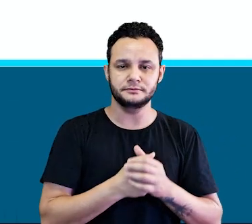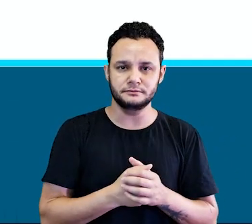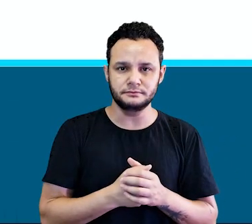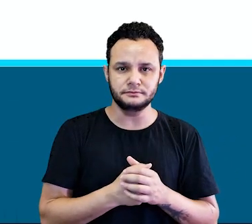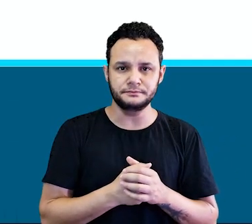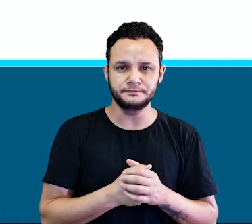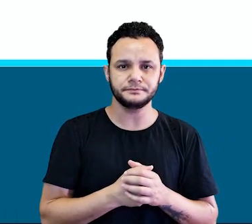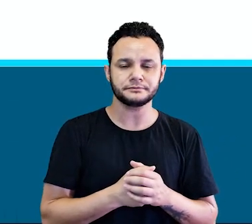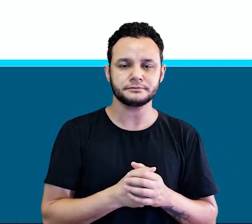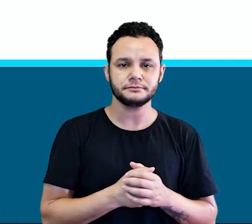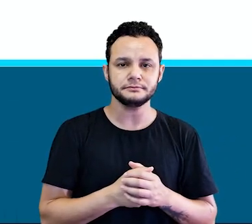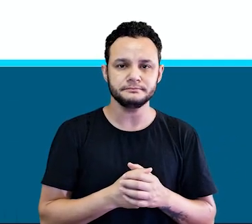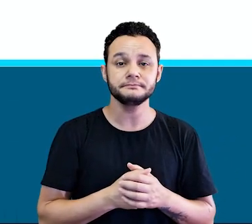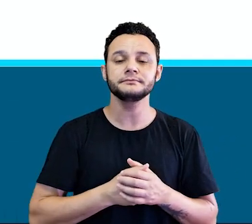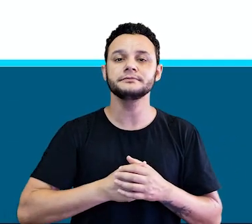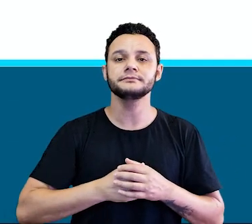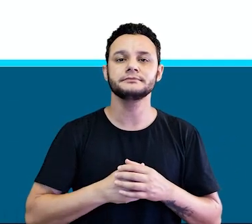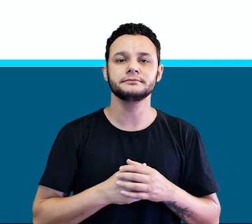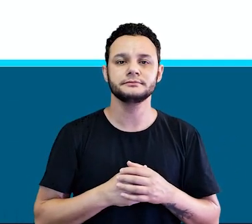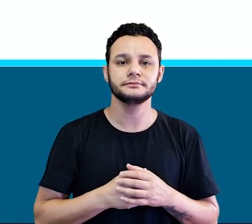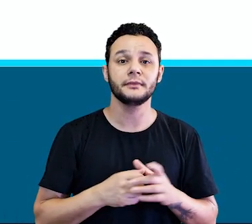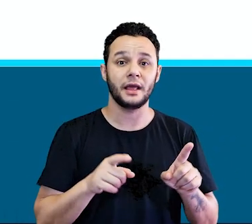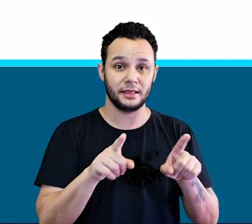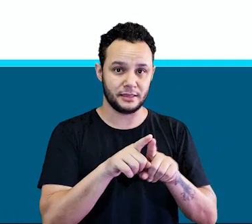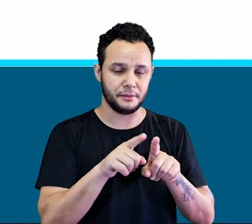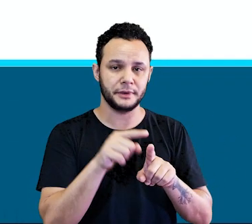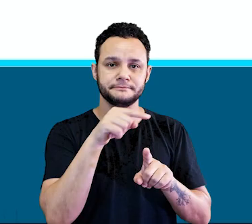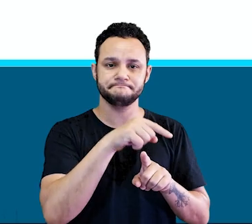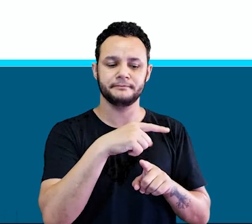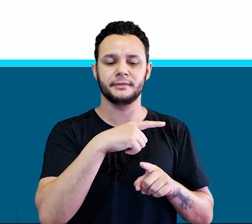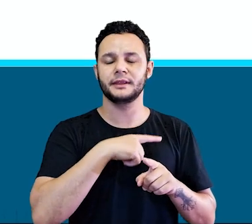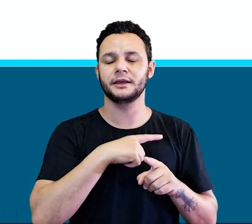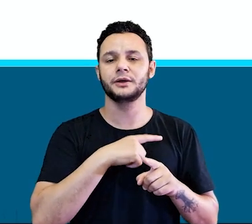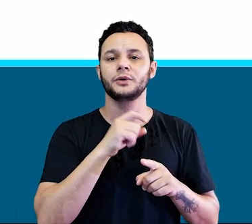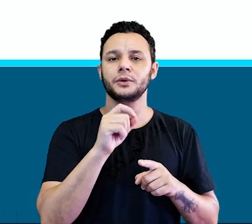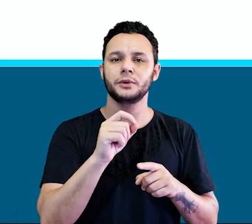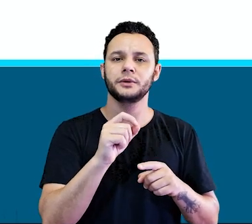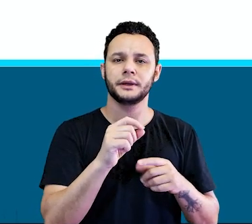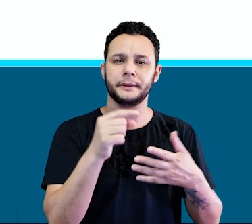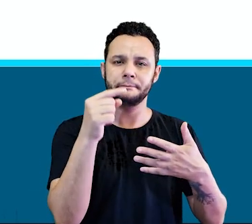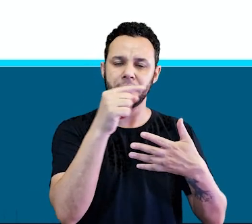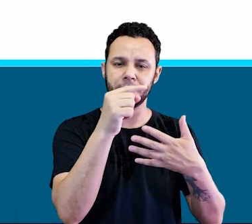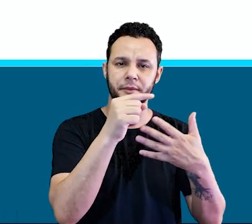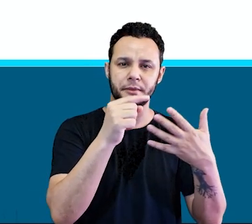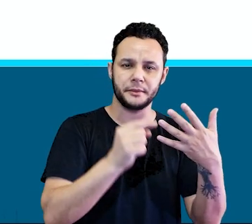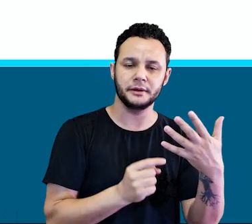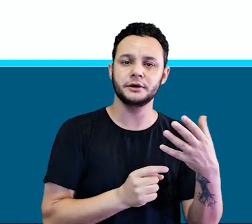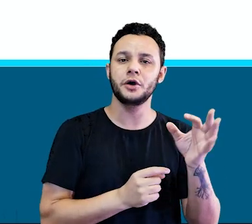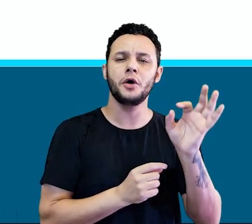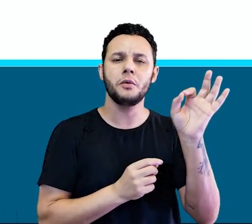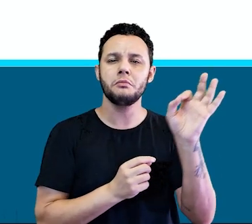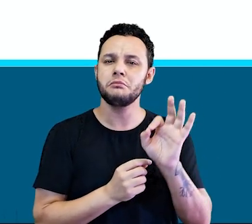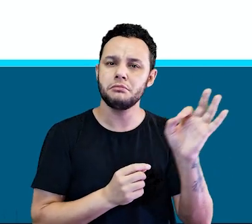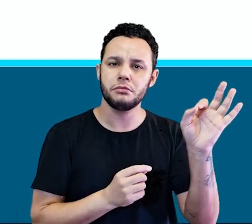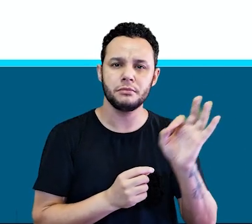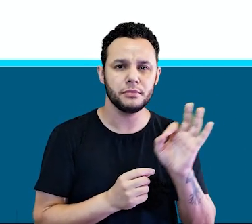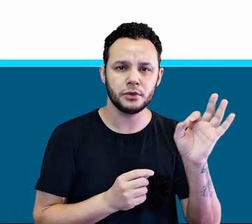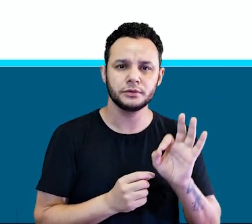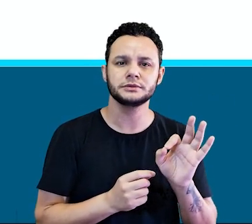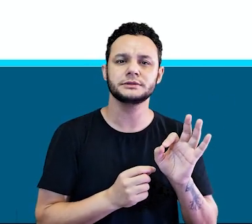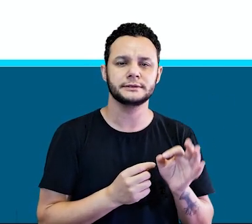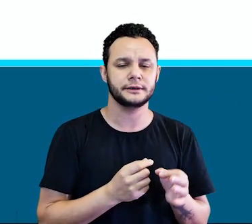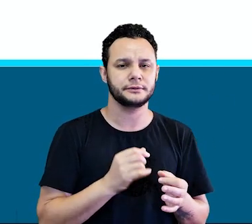Fundeb, né? Então vamos lá. A gente tem no Fundeb, né, esse percentual